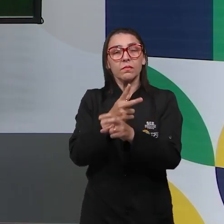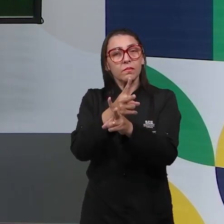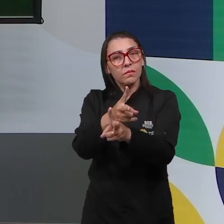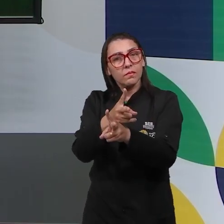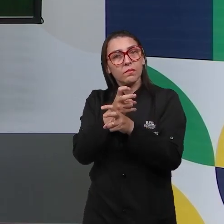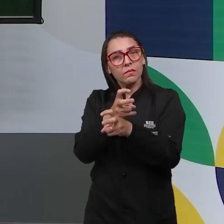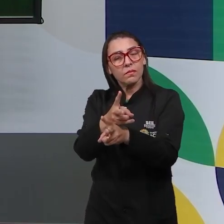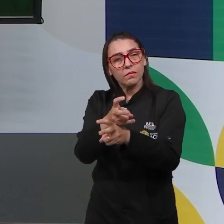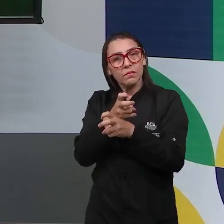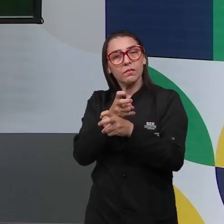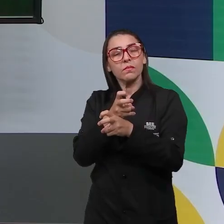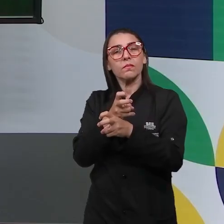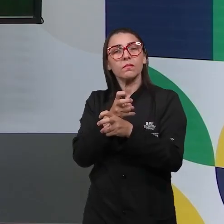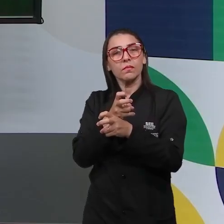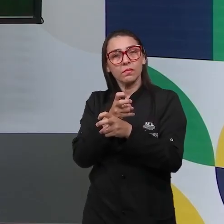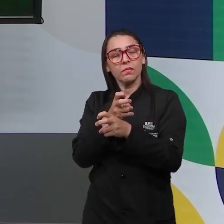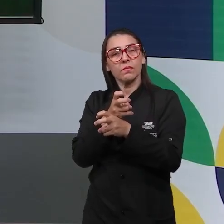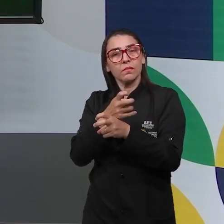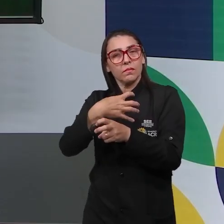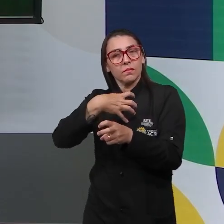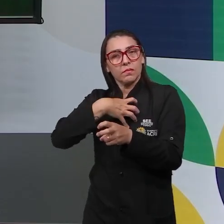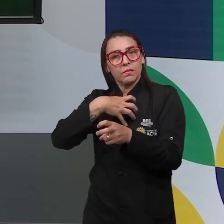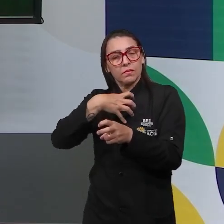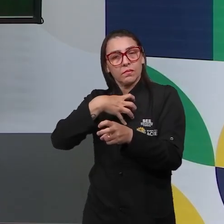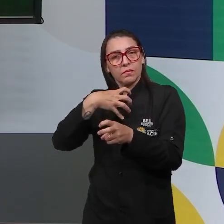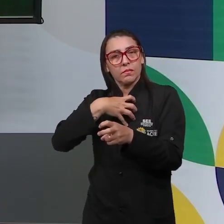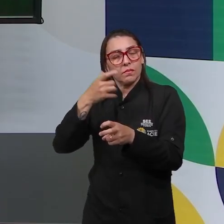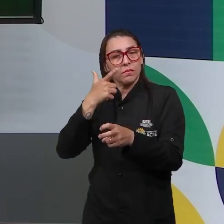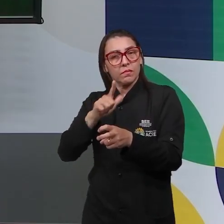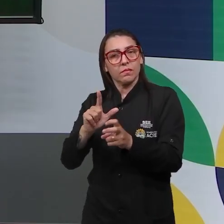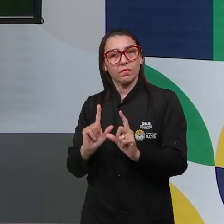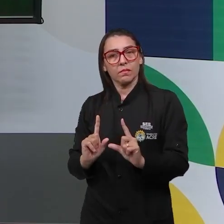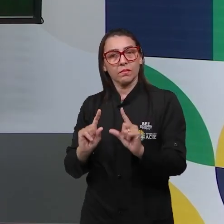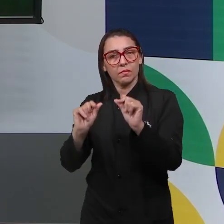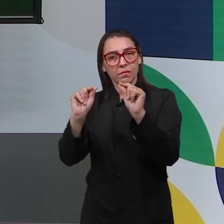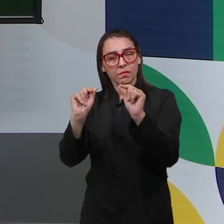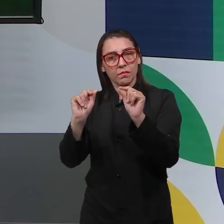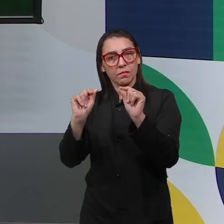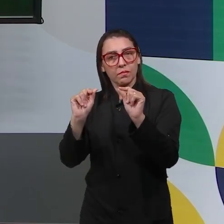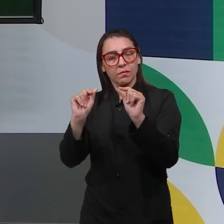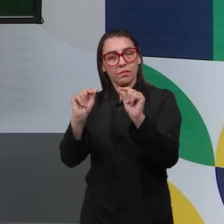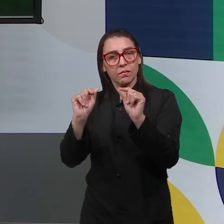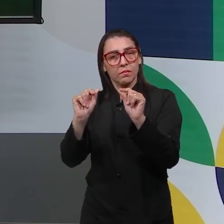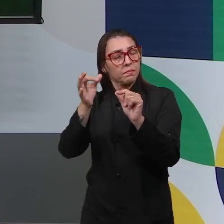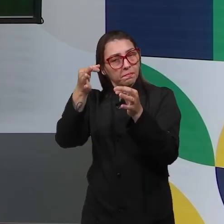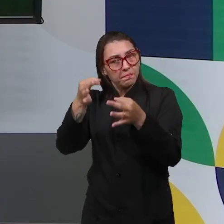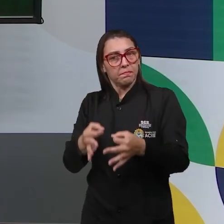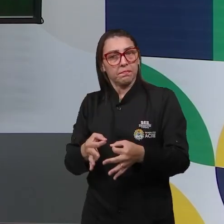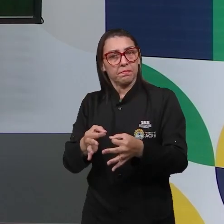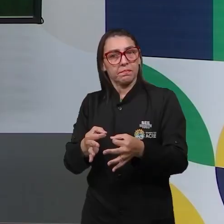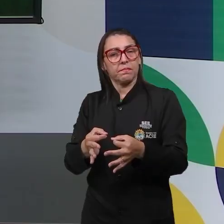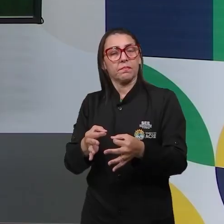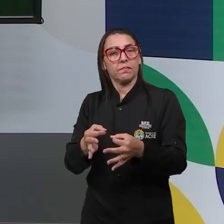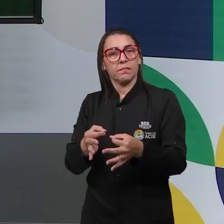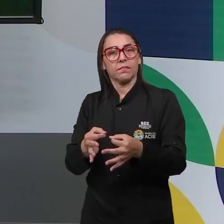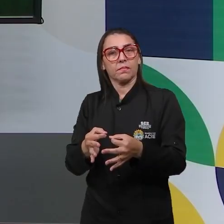explorar a floresta de uma forma para ganhar dinheiro e não da sua forma correta, que é a de subsistência,